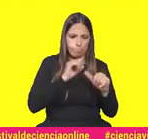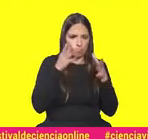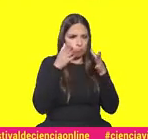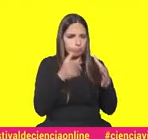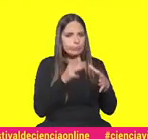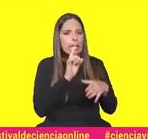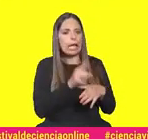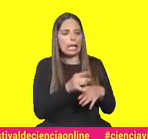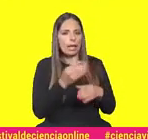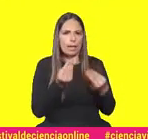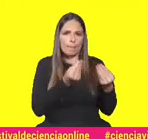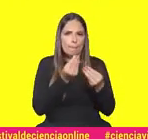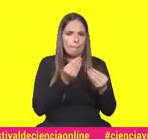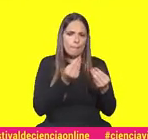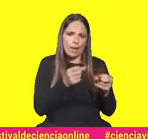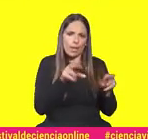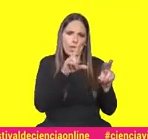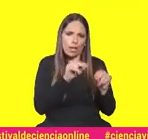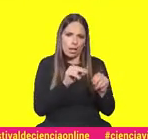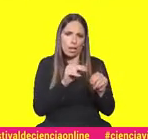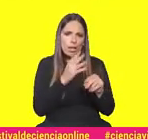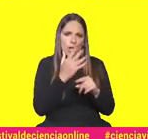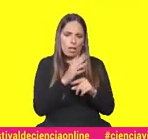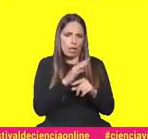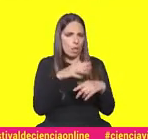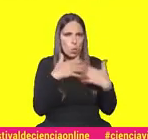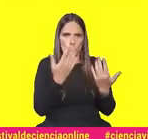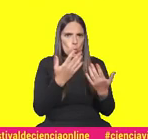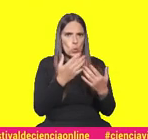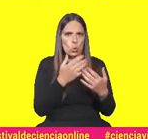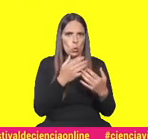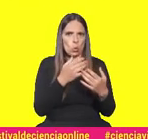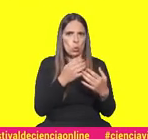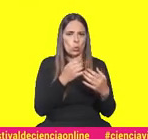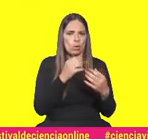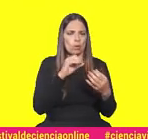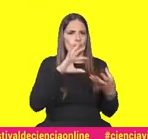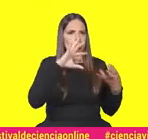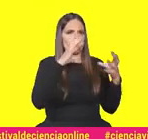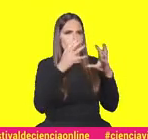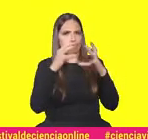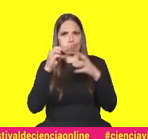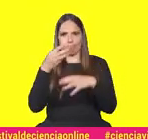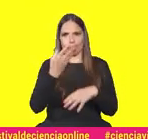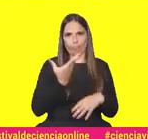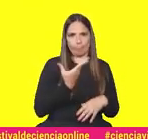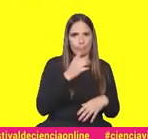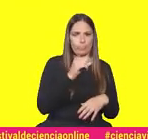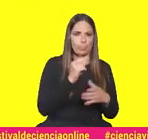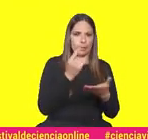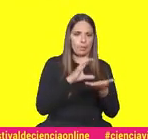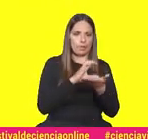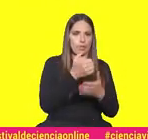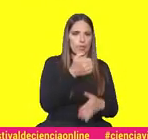é usar mecanismos novos, como a teoria de networks ou como a visualização em 3 dimensões, e temos uma bolsa de $500 mil